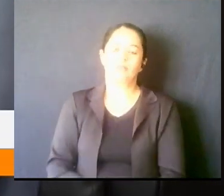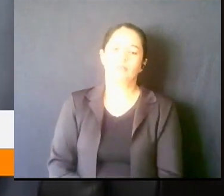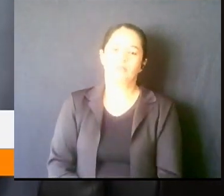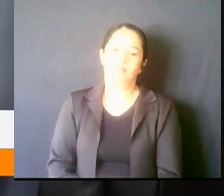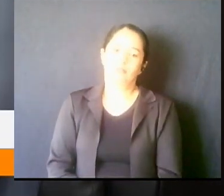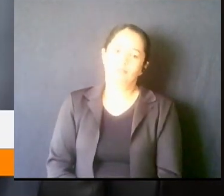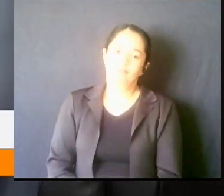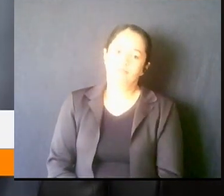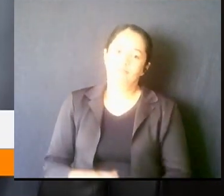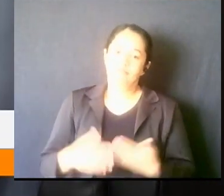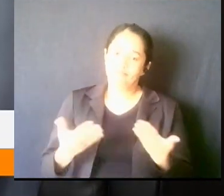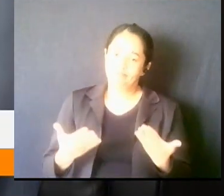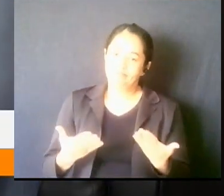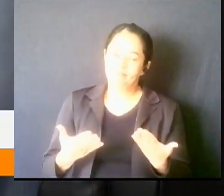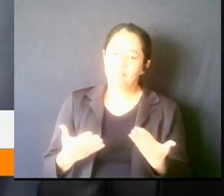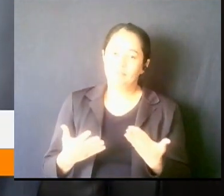dois